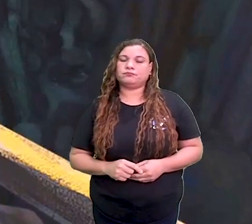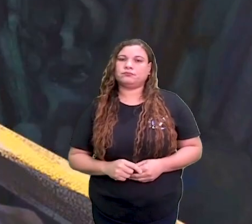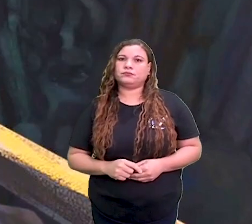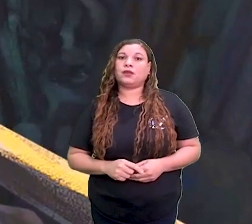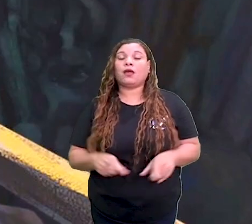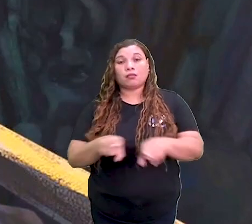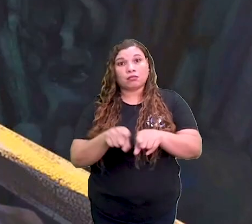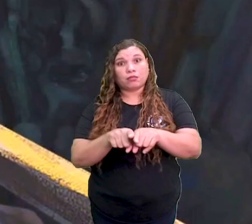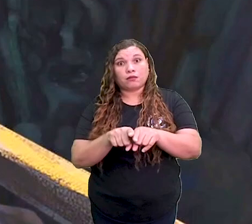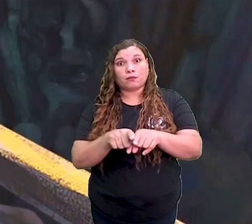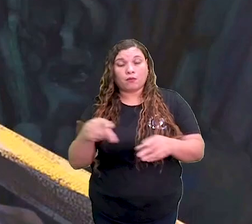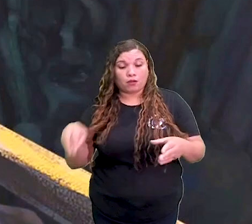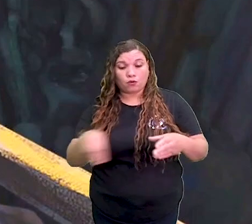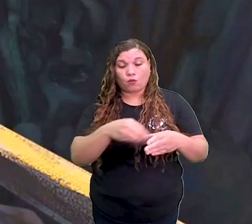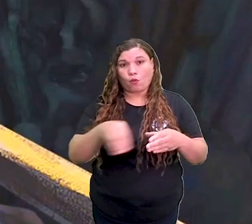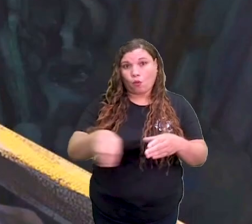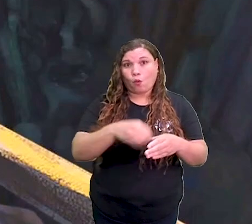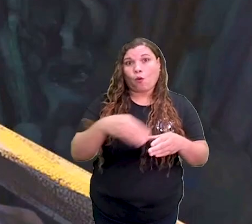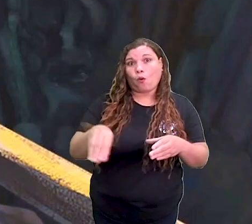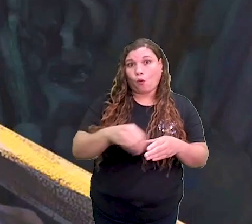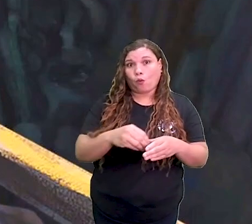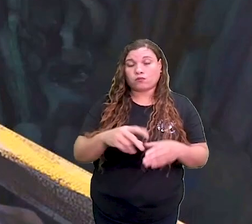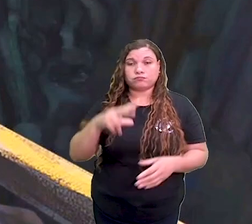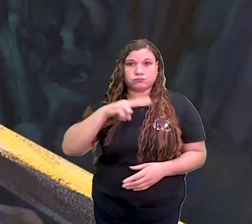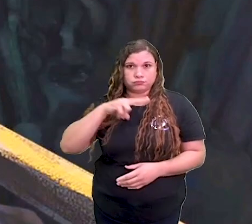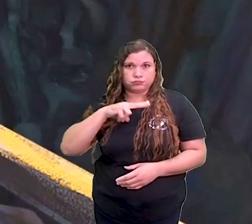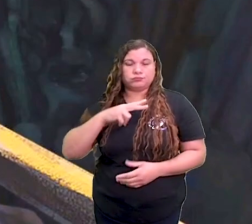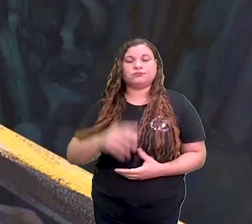Noruega. A outra pertence a uma coleção